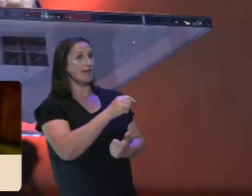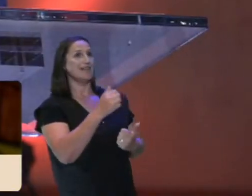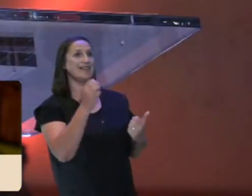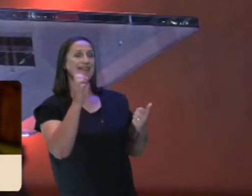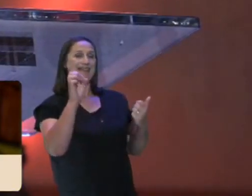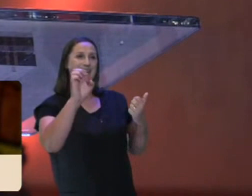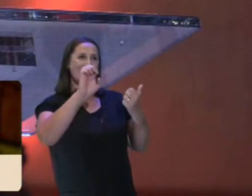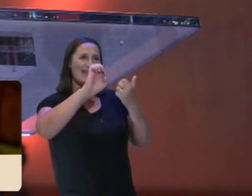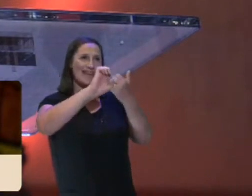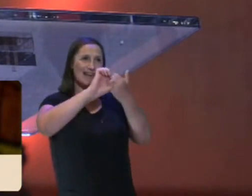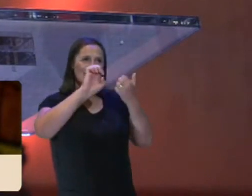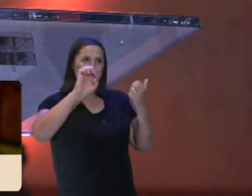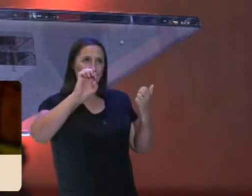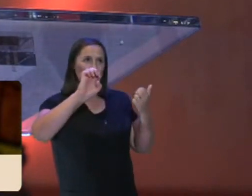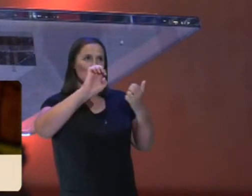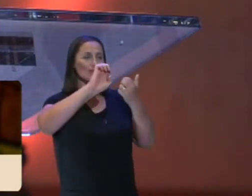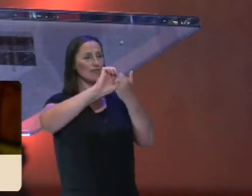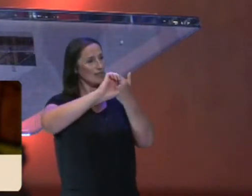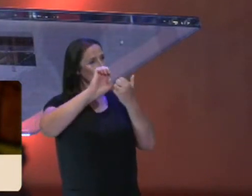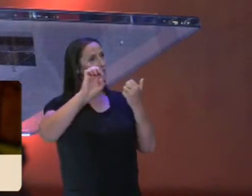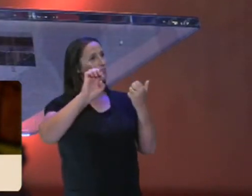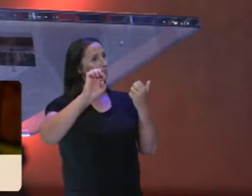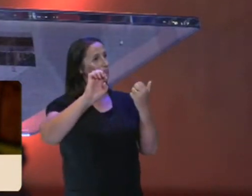homem não estava pronto.